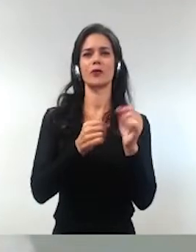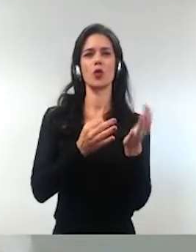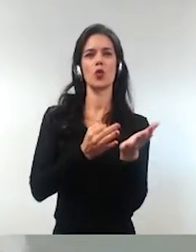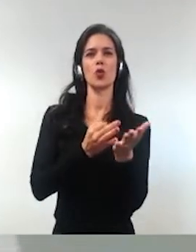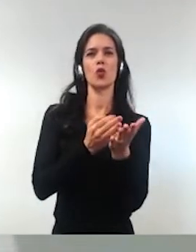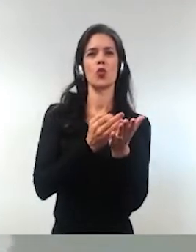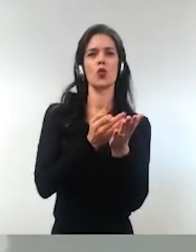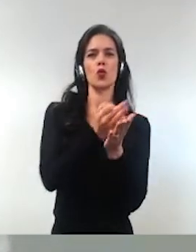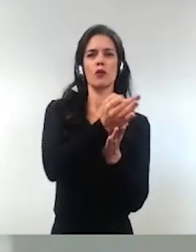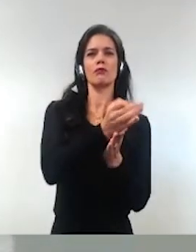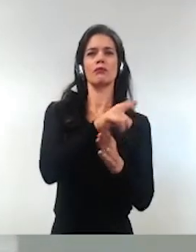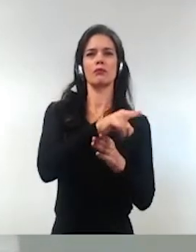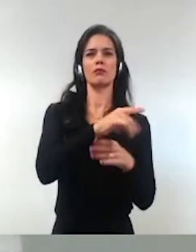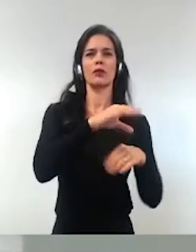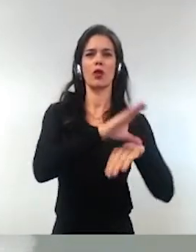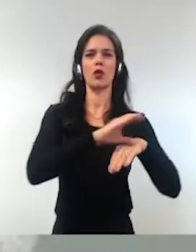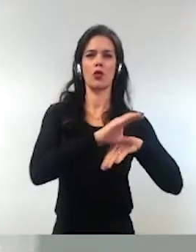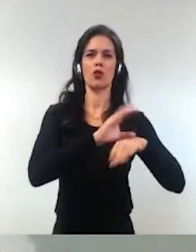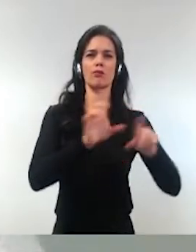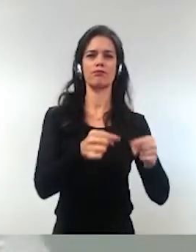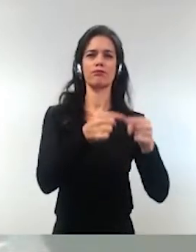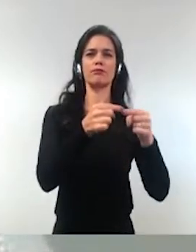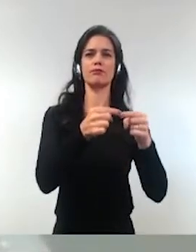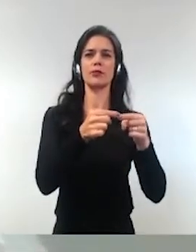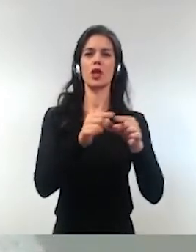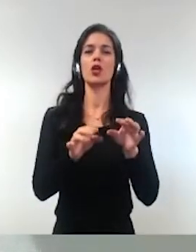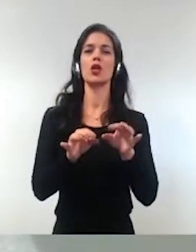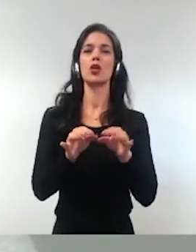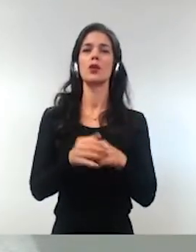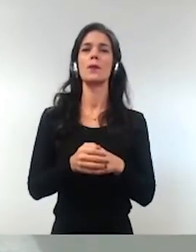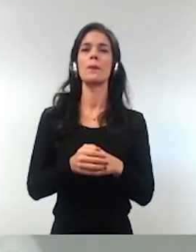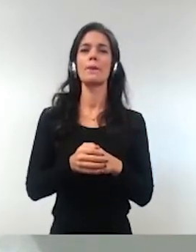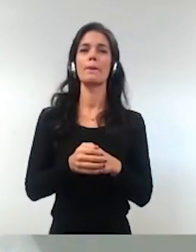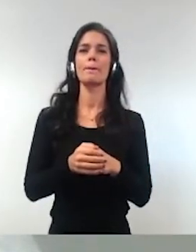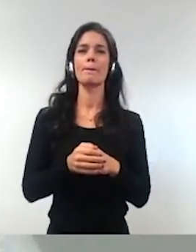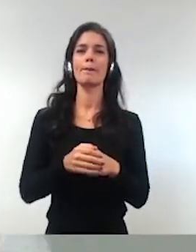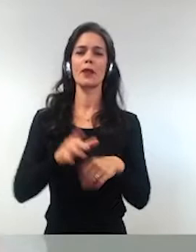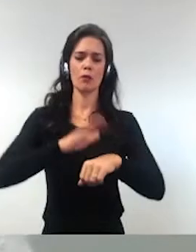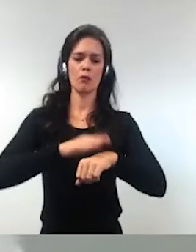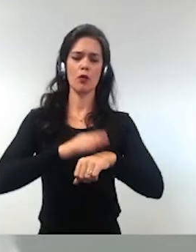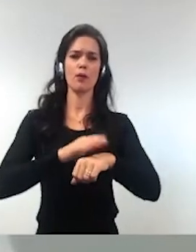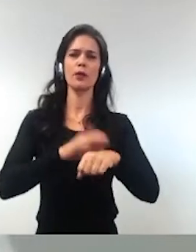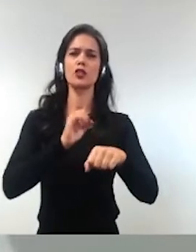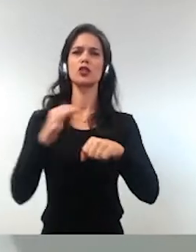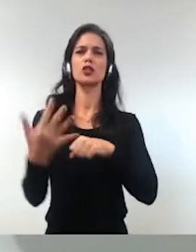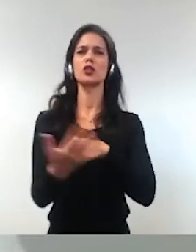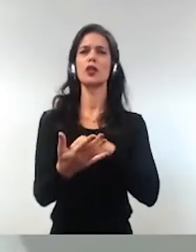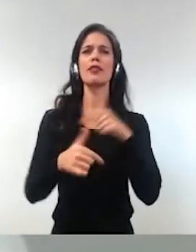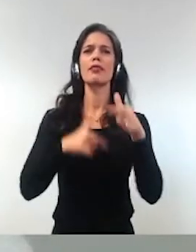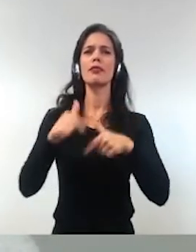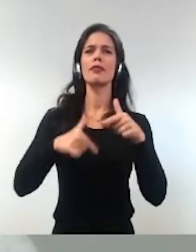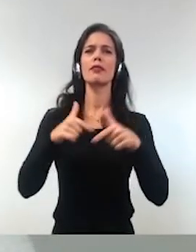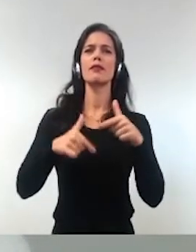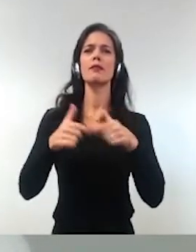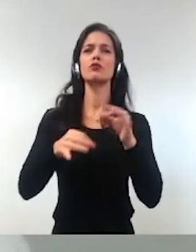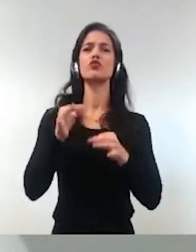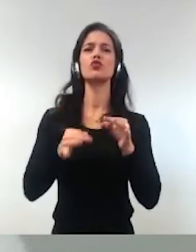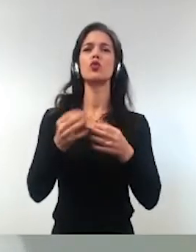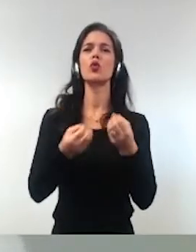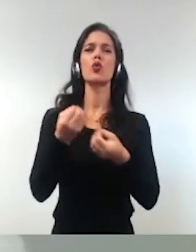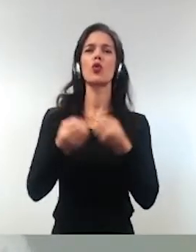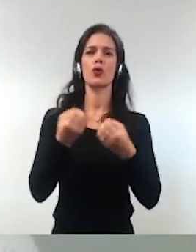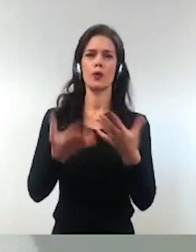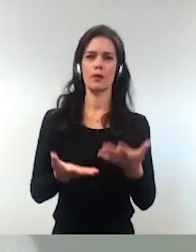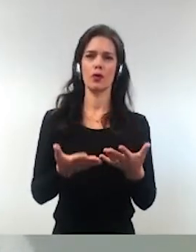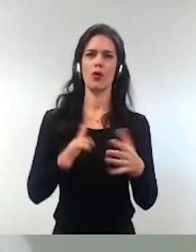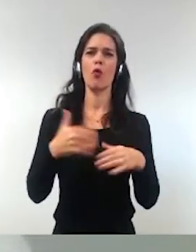competição capitalista brasileira. E a Justiça do Trabalho na pandemia? Como essa justiça atuou? Como ela tem